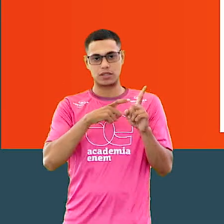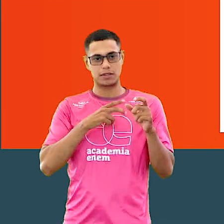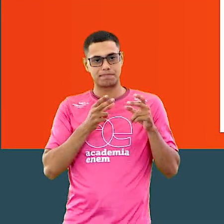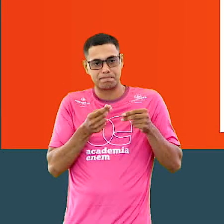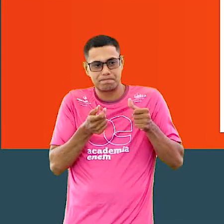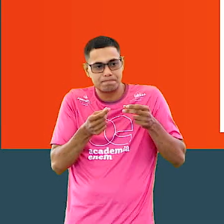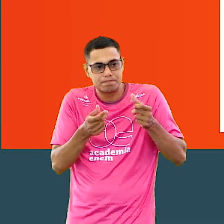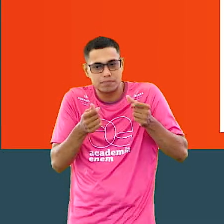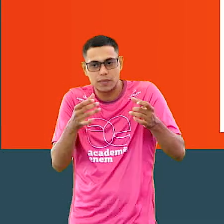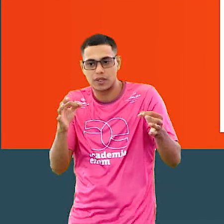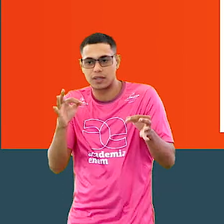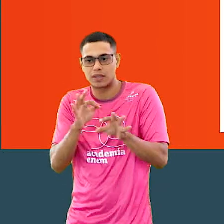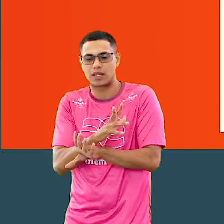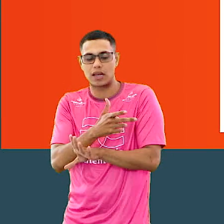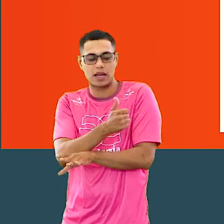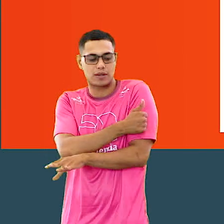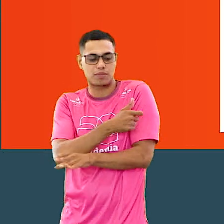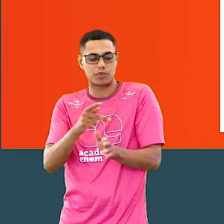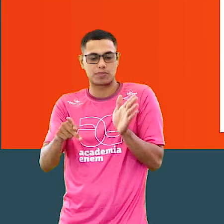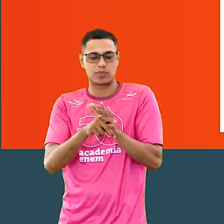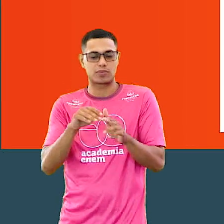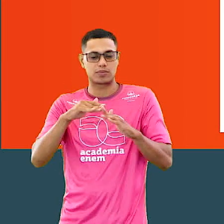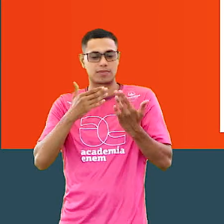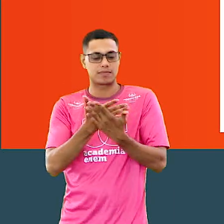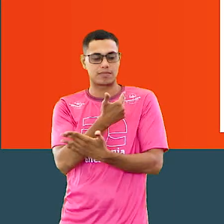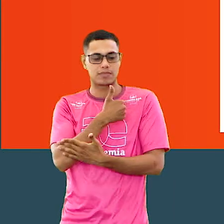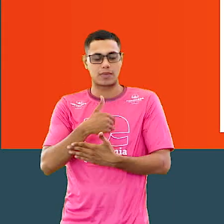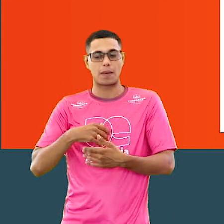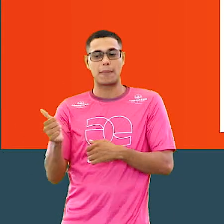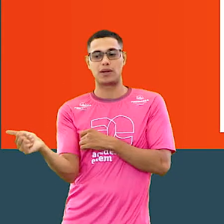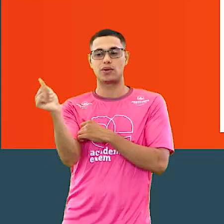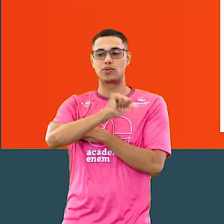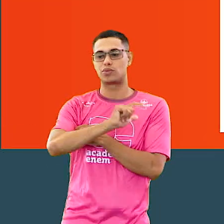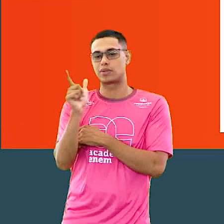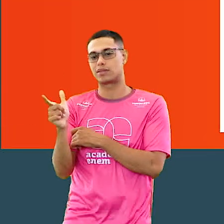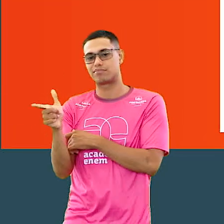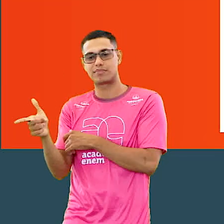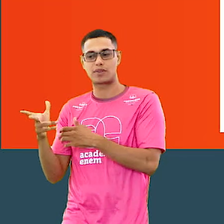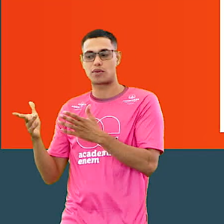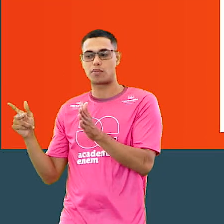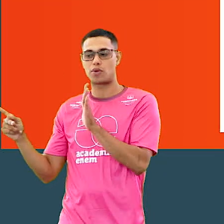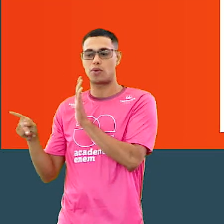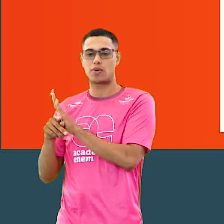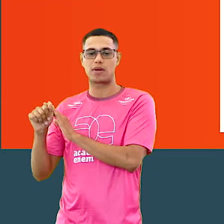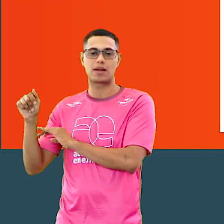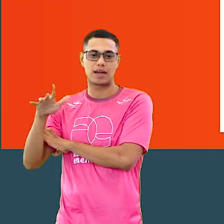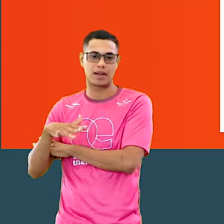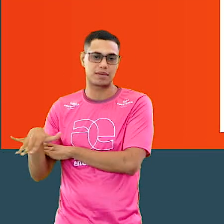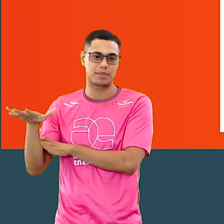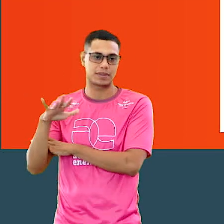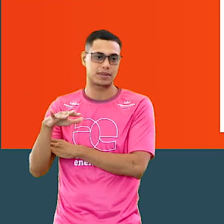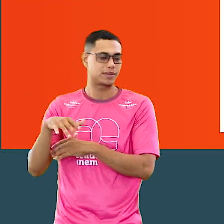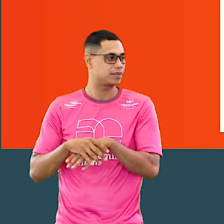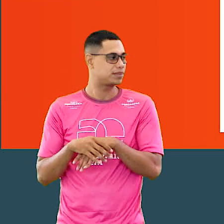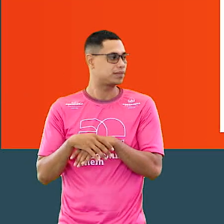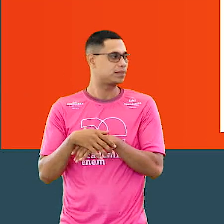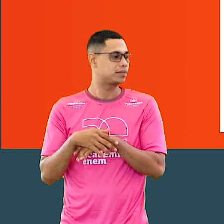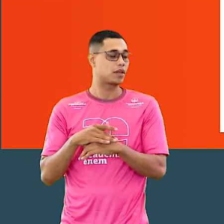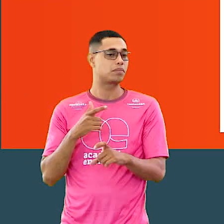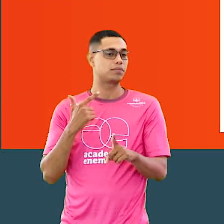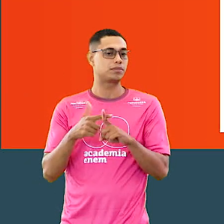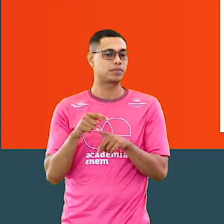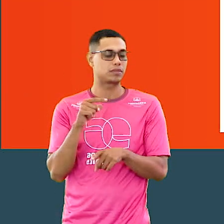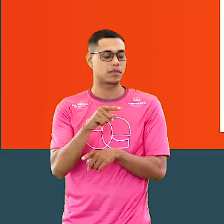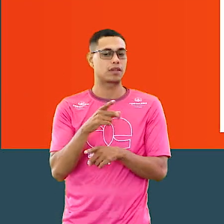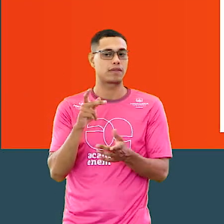de conclusão do aluno de escola pública é maior do que do aluno de ampla concorrência. Por quê?